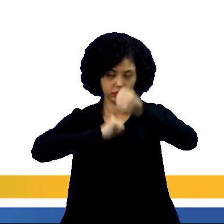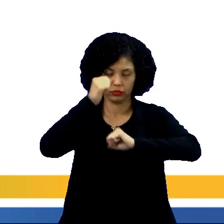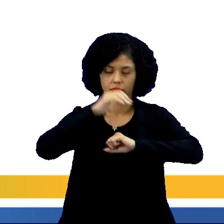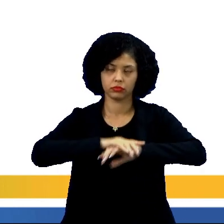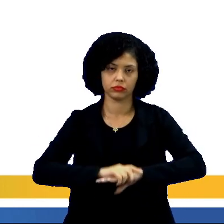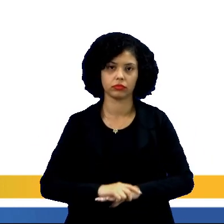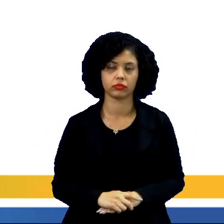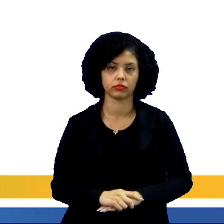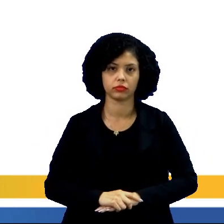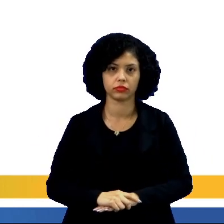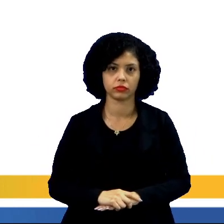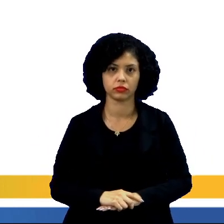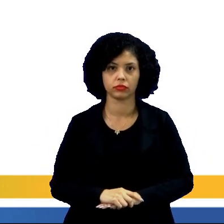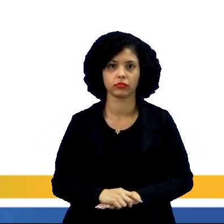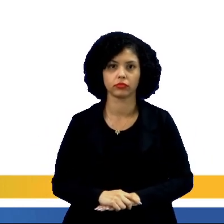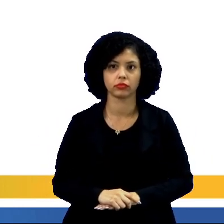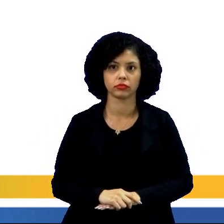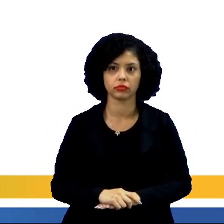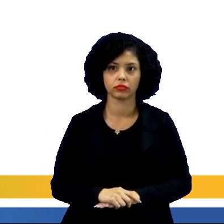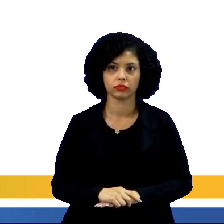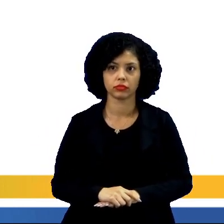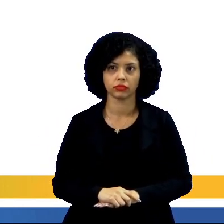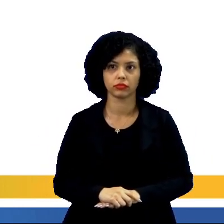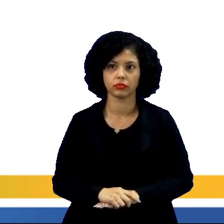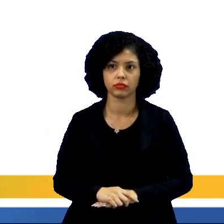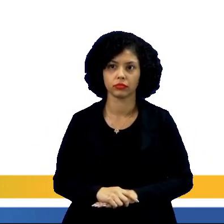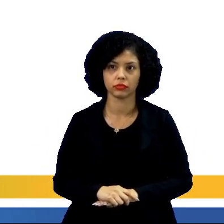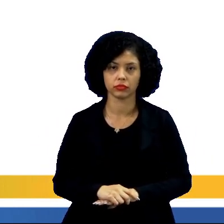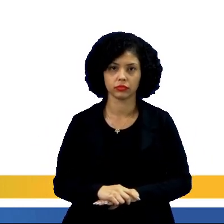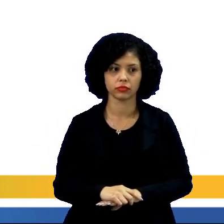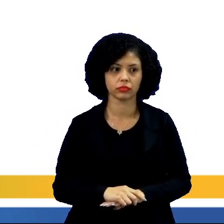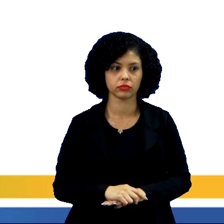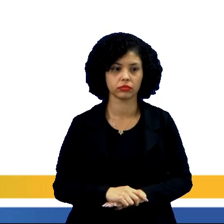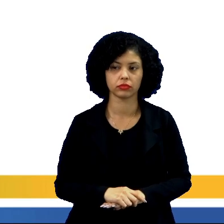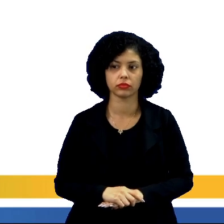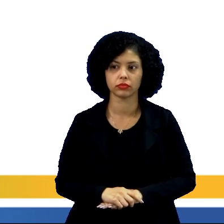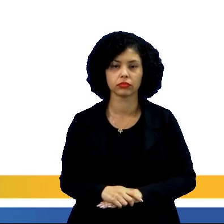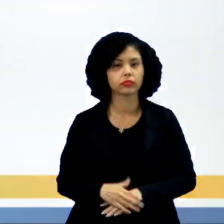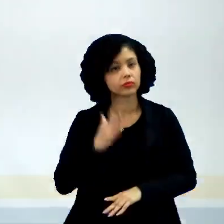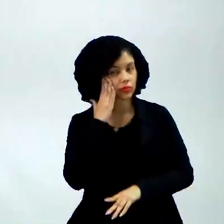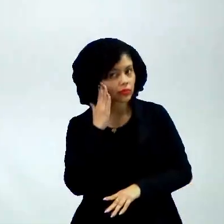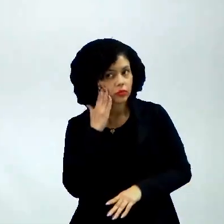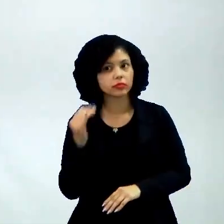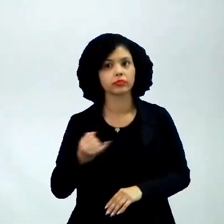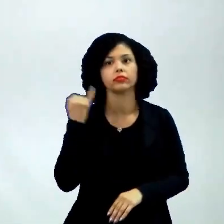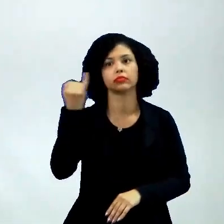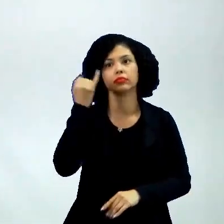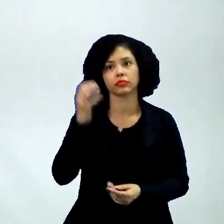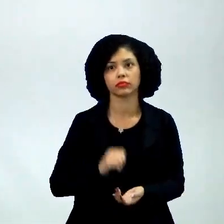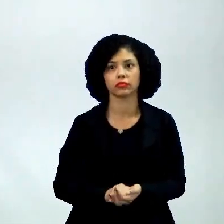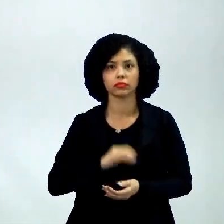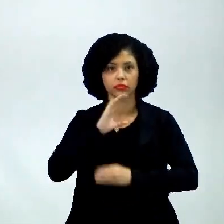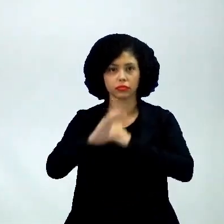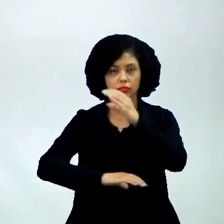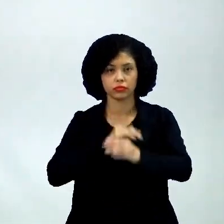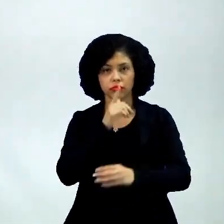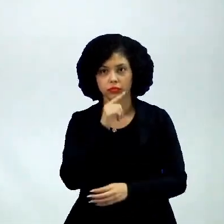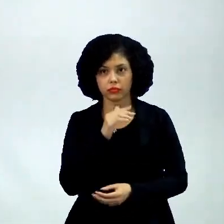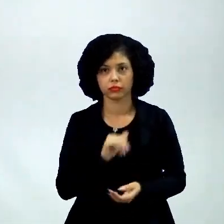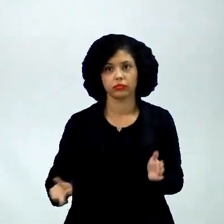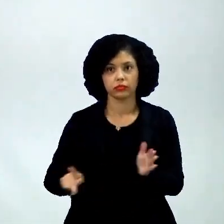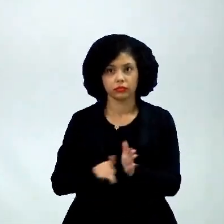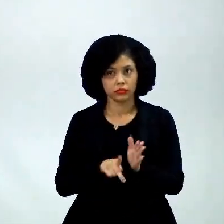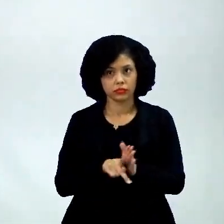mesmo para as atividades empresariais ou industriais. Puderam entender aí a importância do ciclo da água? A água